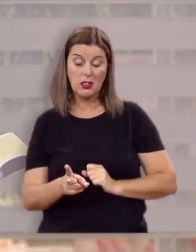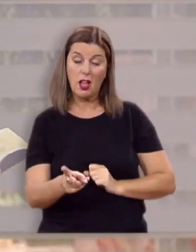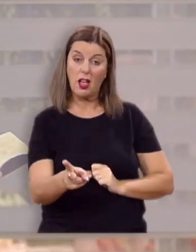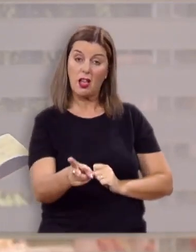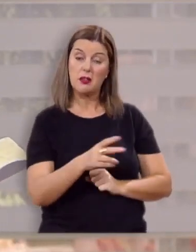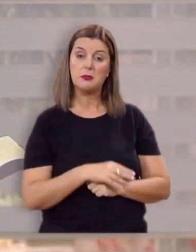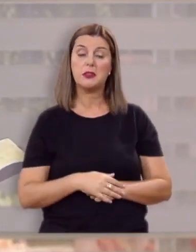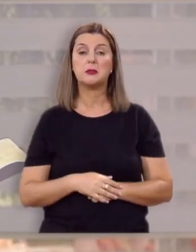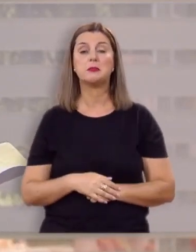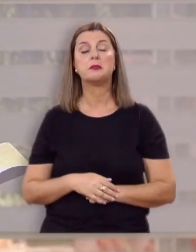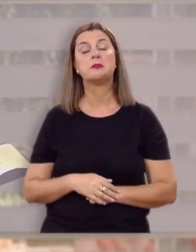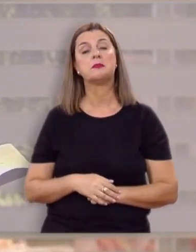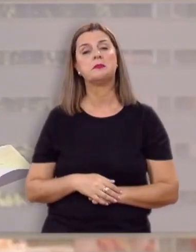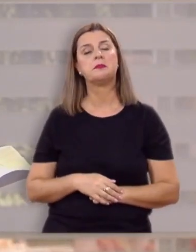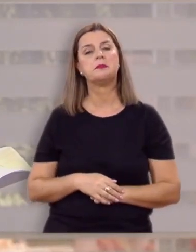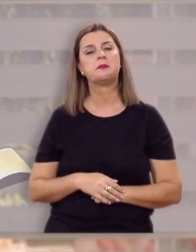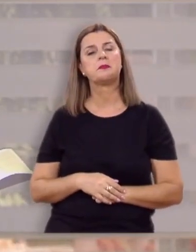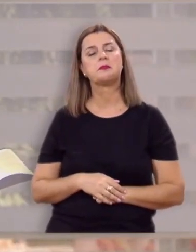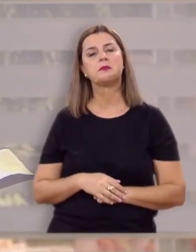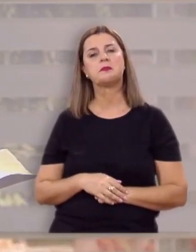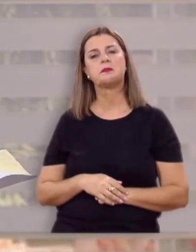segundo a ordem de Melquisedeque.